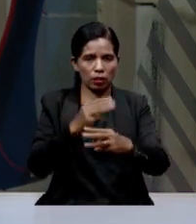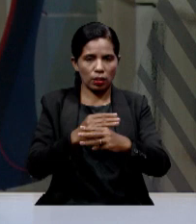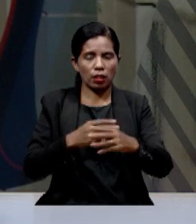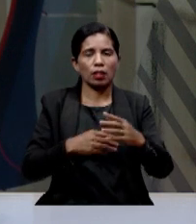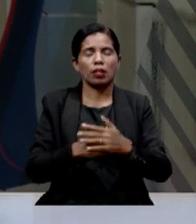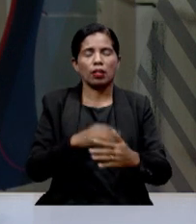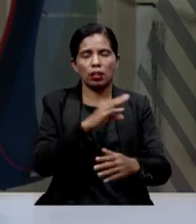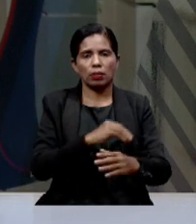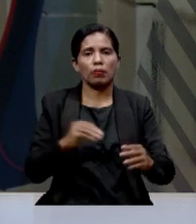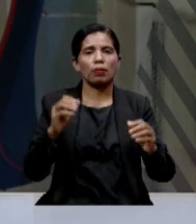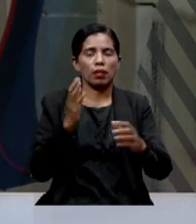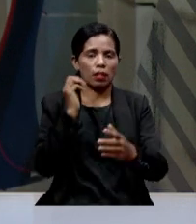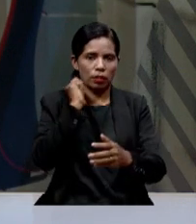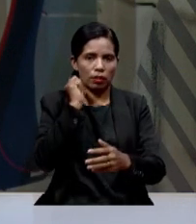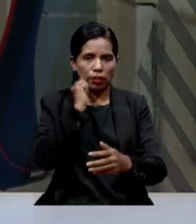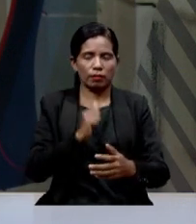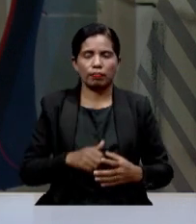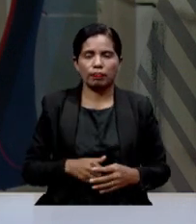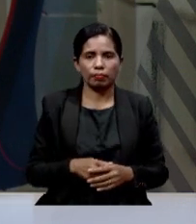nomos ASEAN.